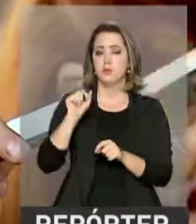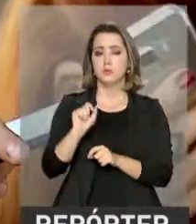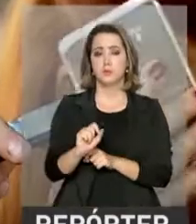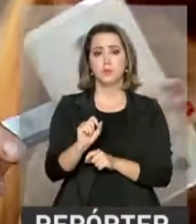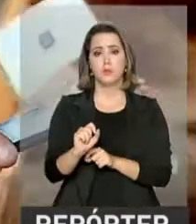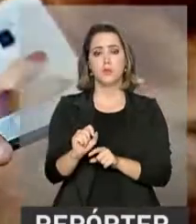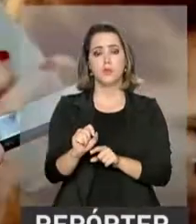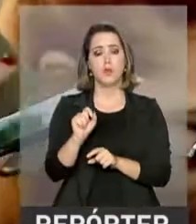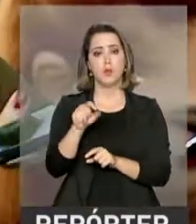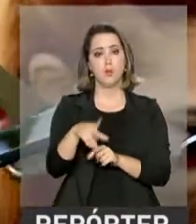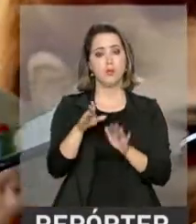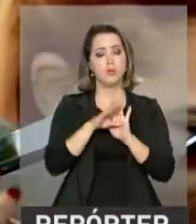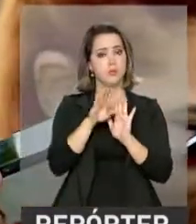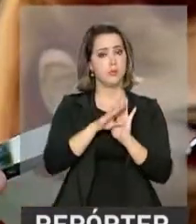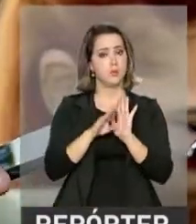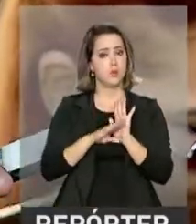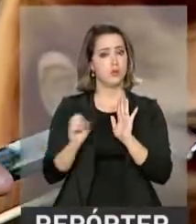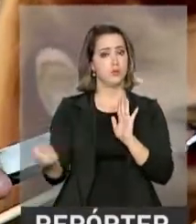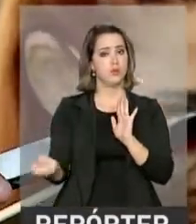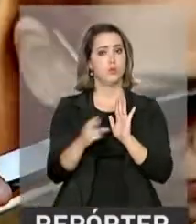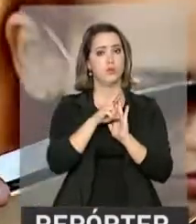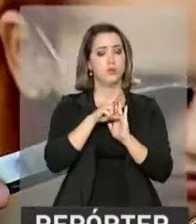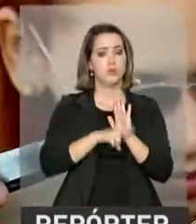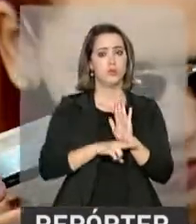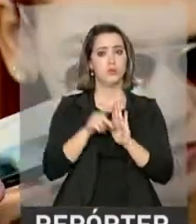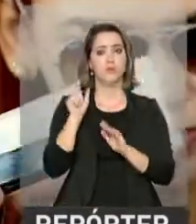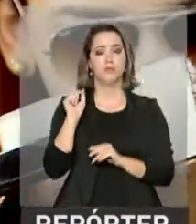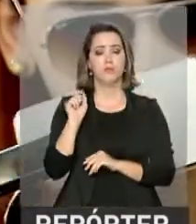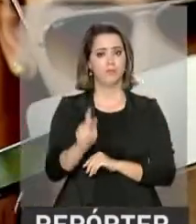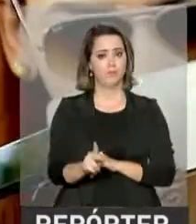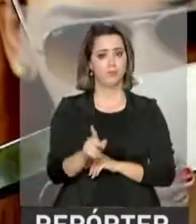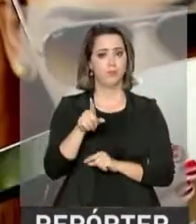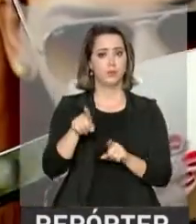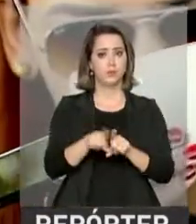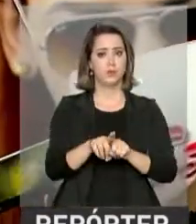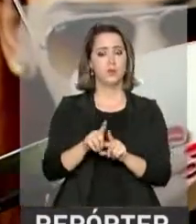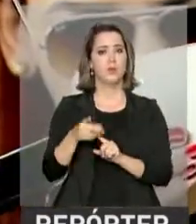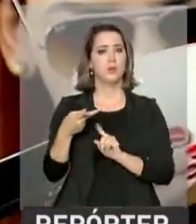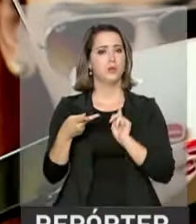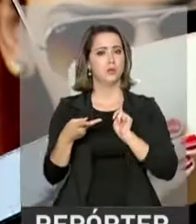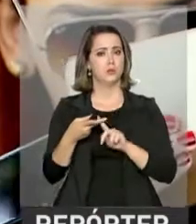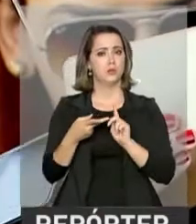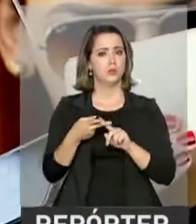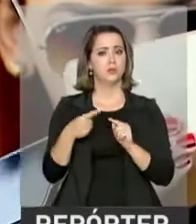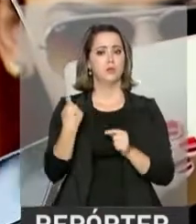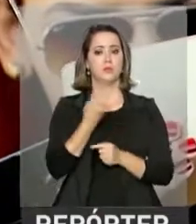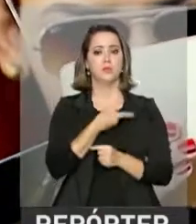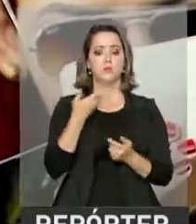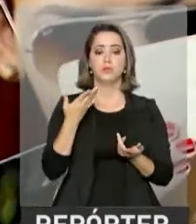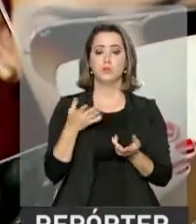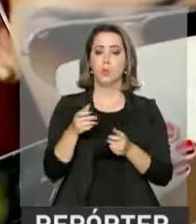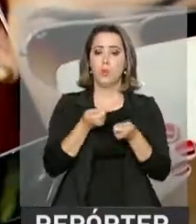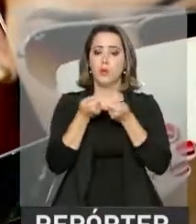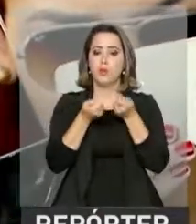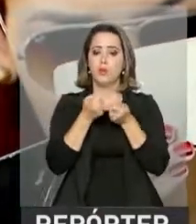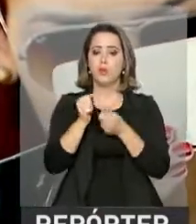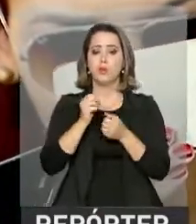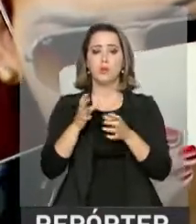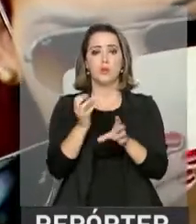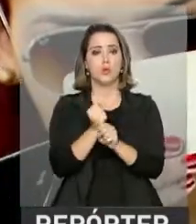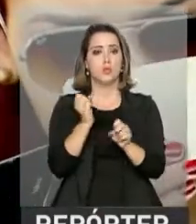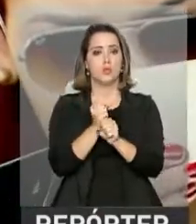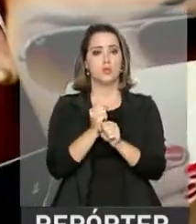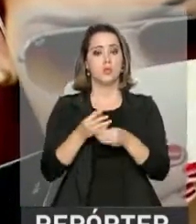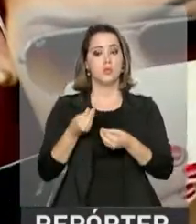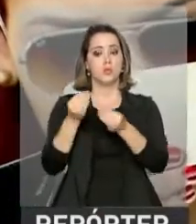nesse projeto da nova evidência do país e esse outro eixo também teve as contas porque isso também dá a